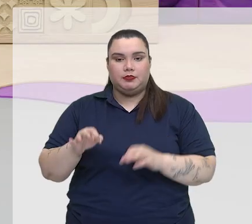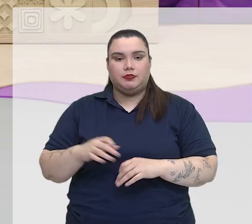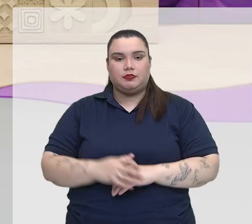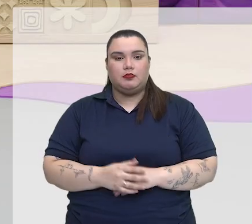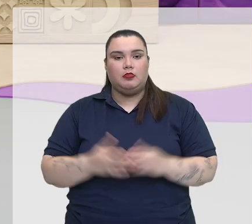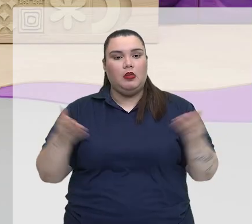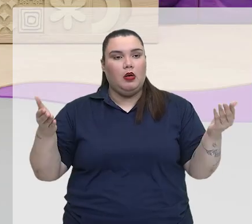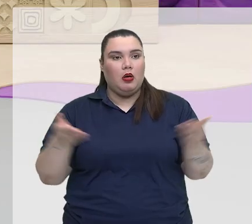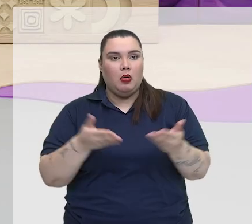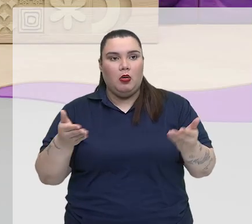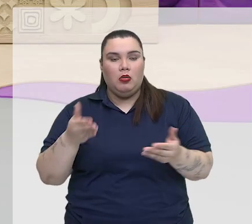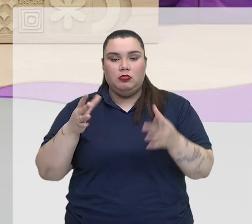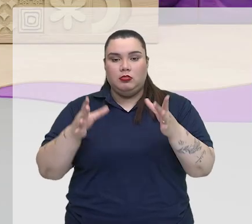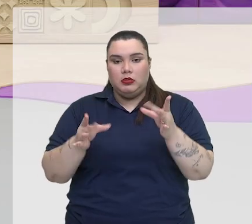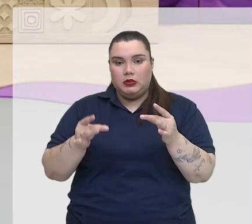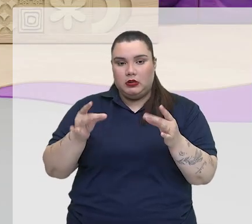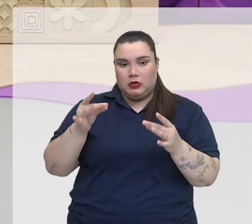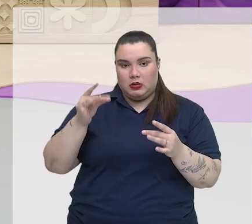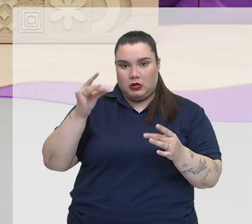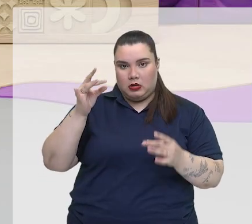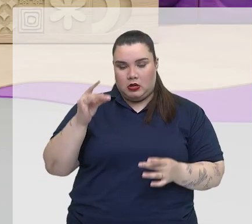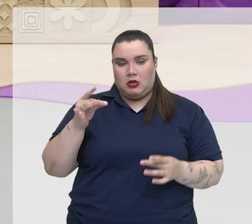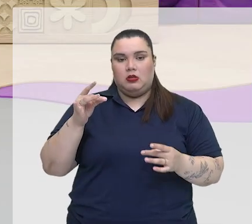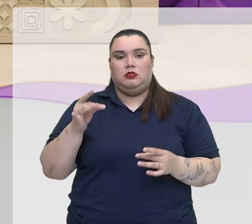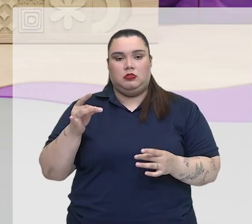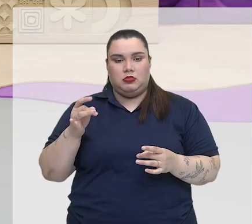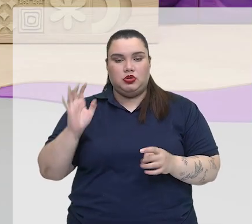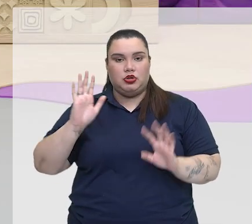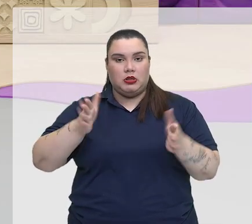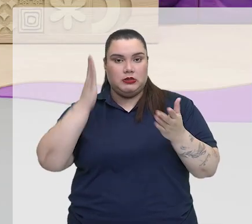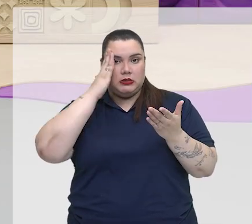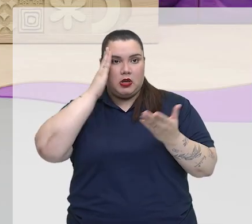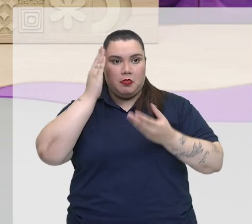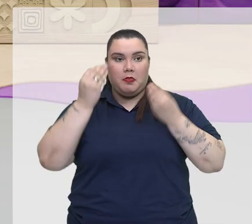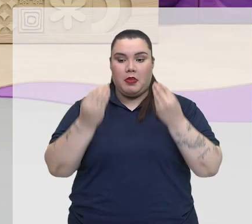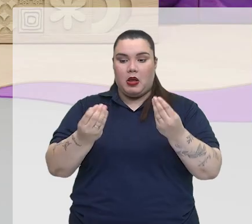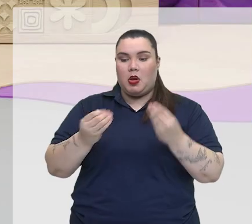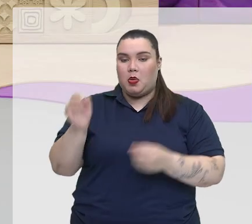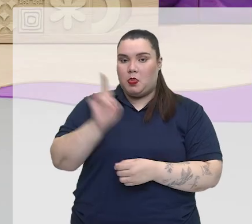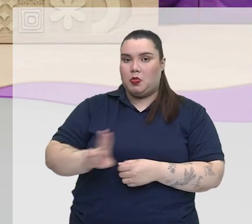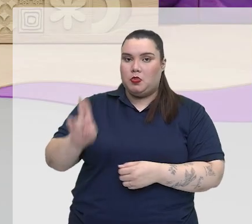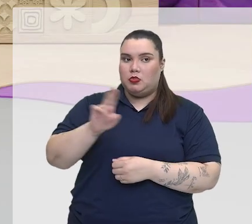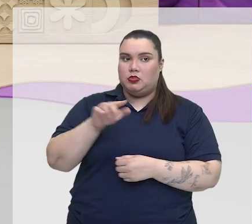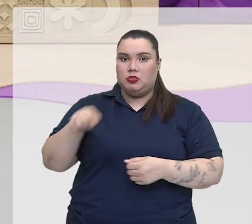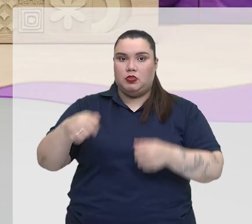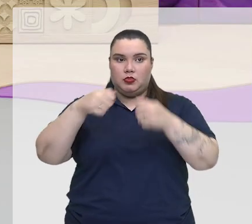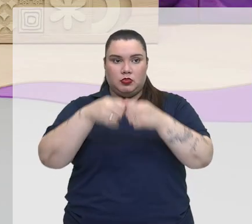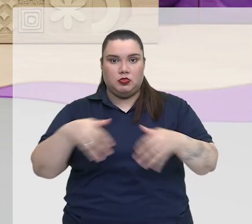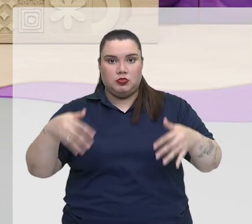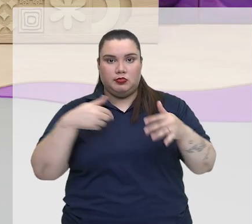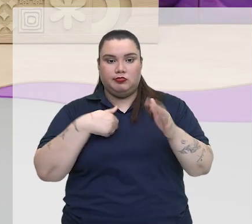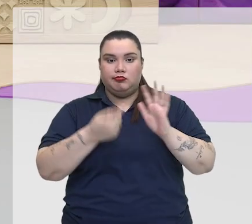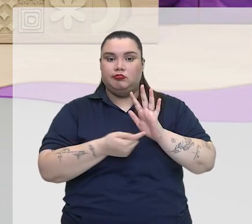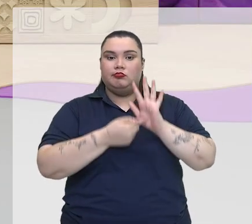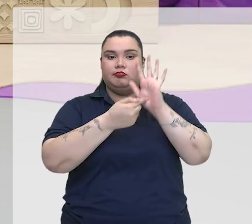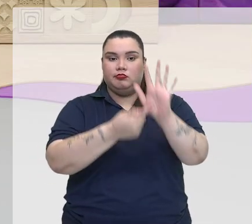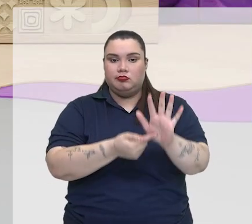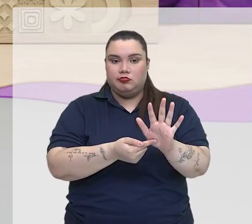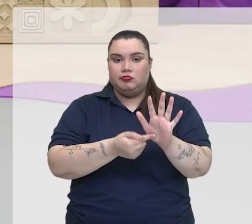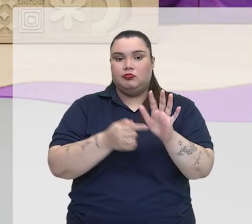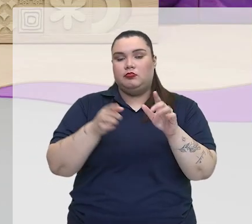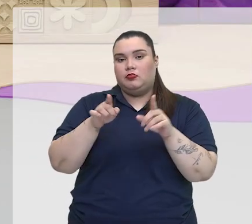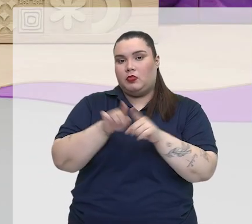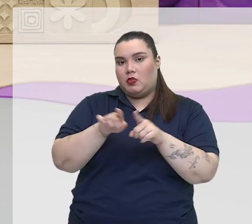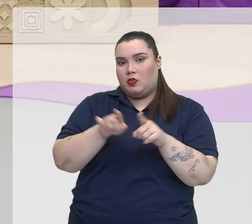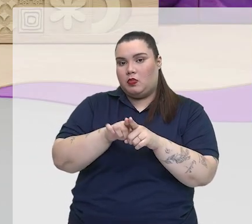Então agora vamos definir, depois para que serve essa ideia que eu fui apresentando para vocês sobre o